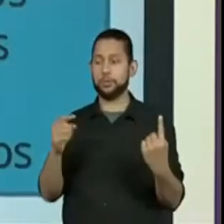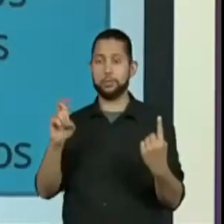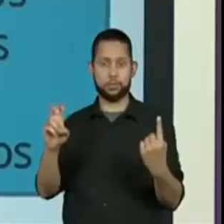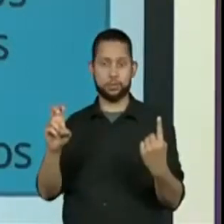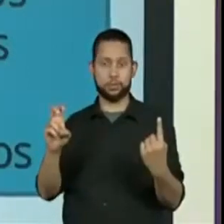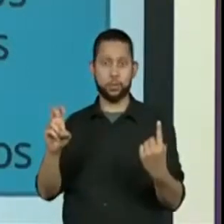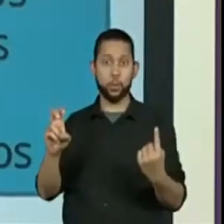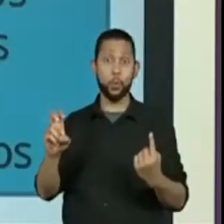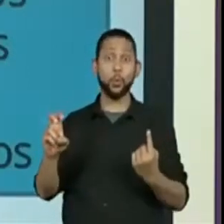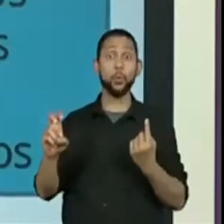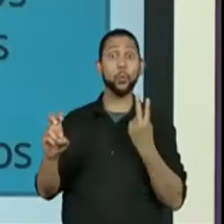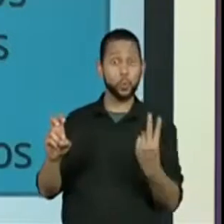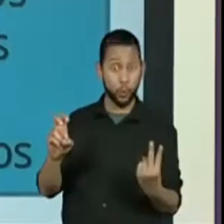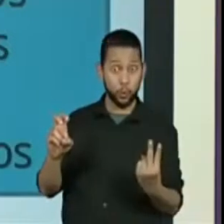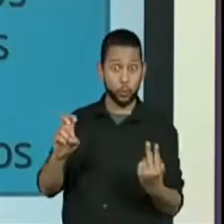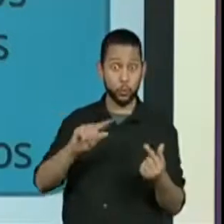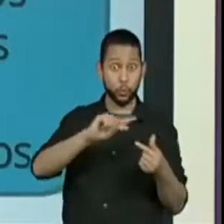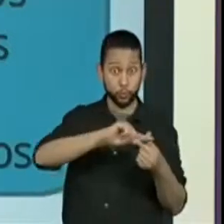1 metro.